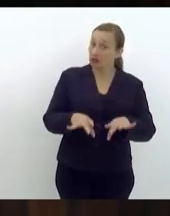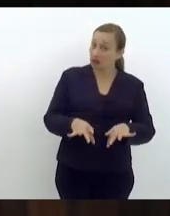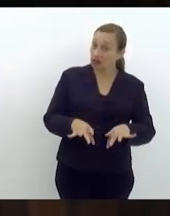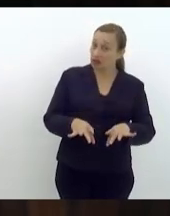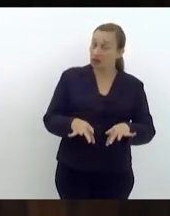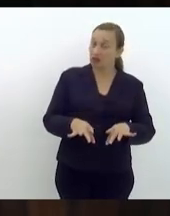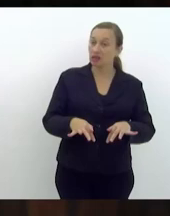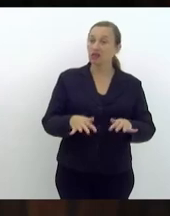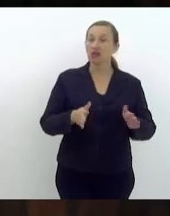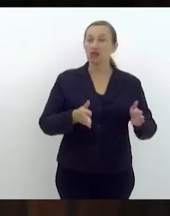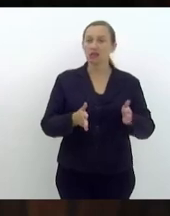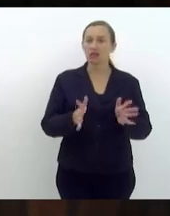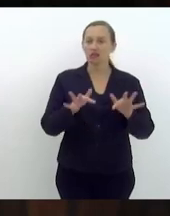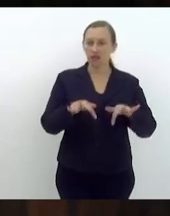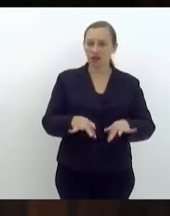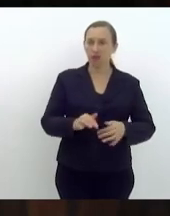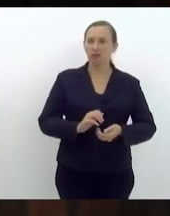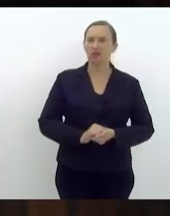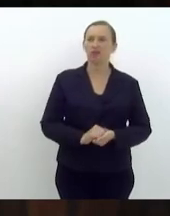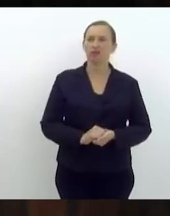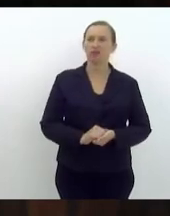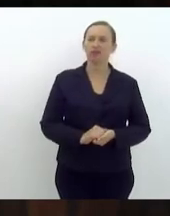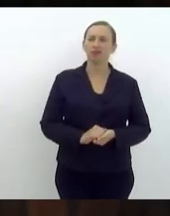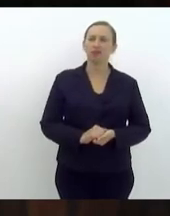encerrado esse expediente final